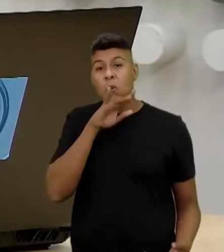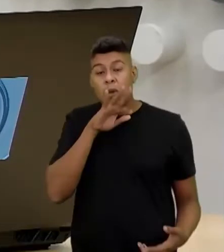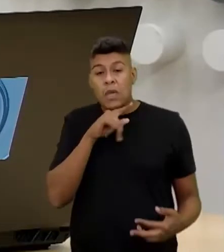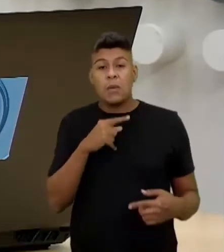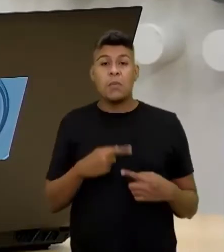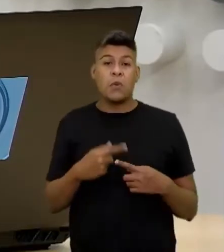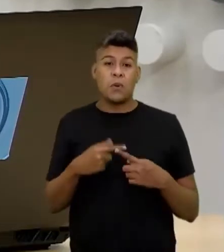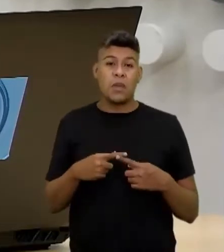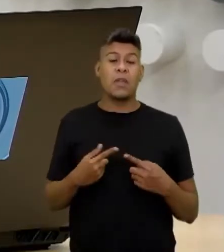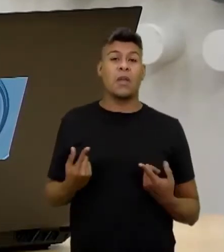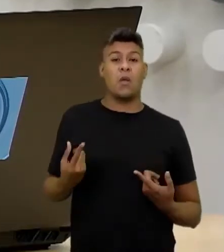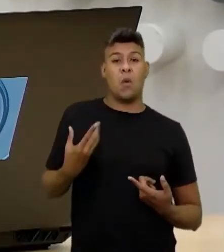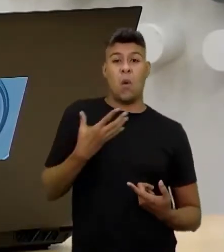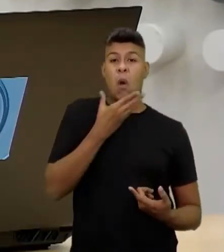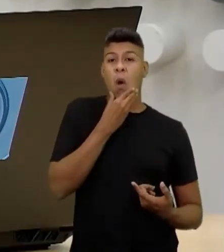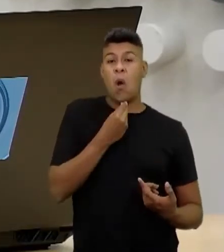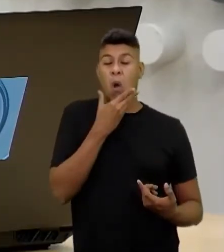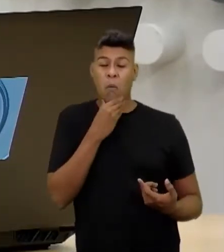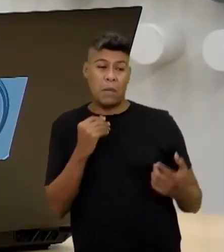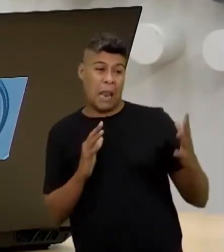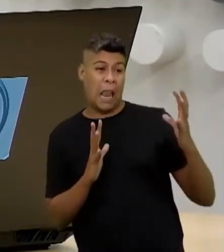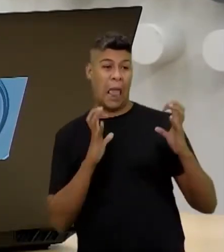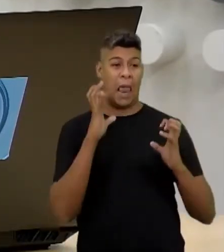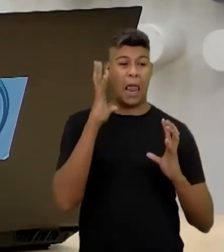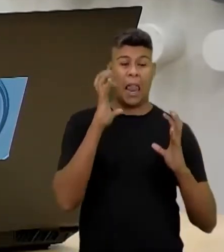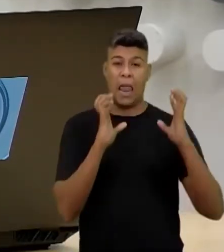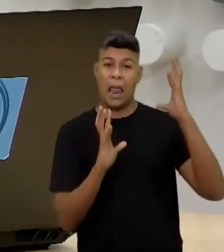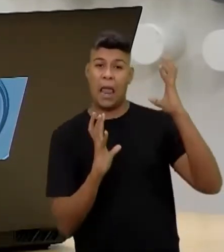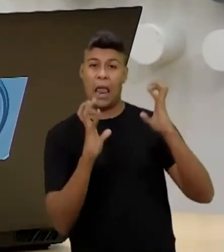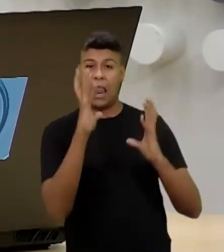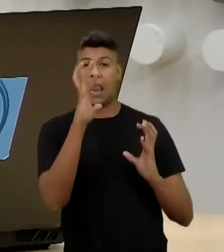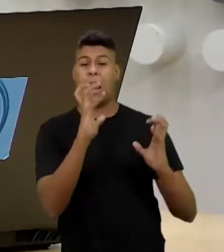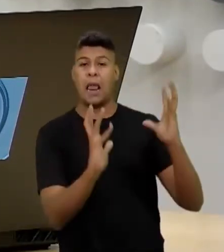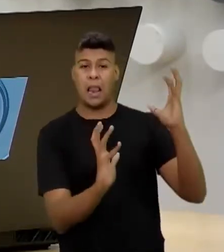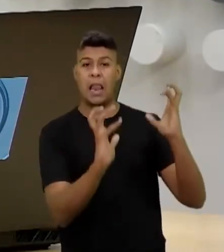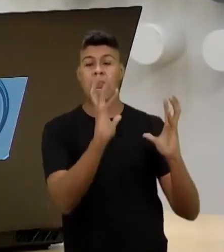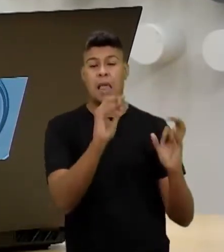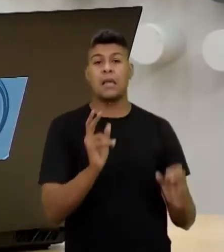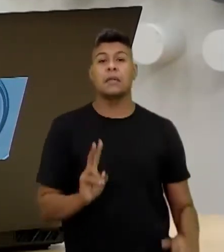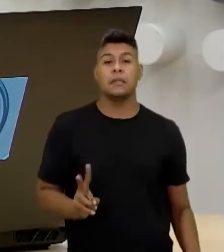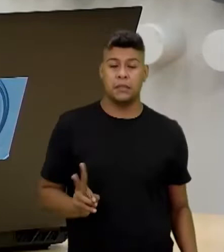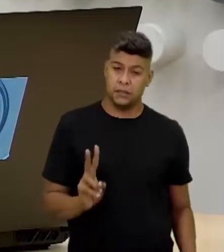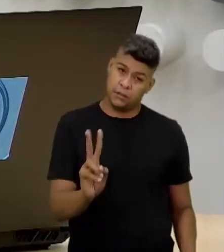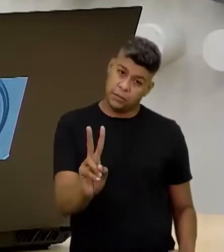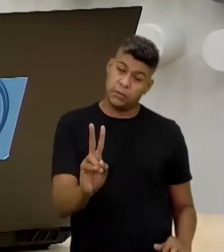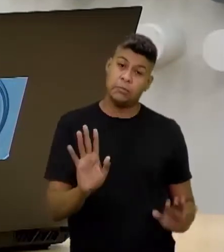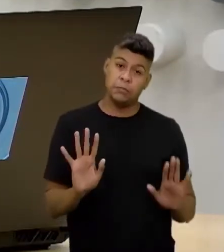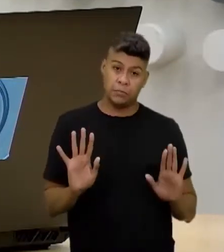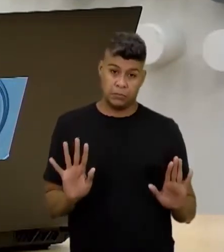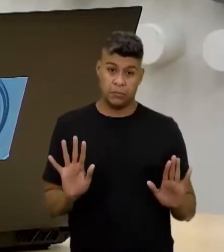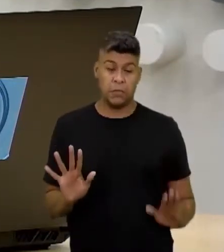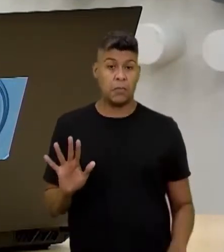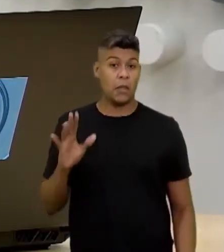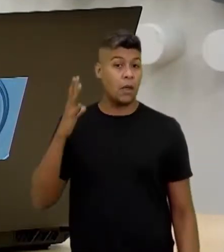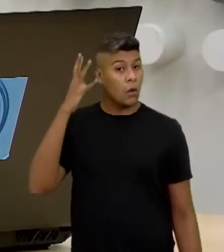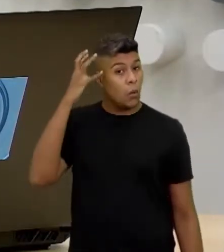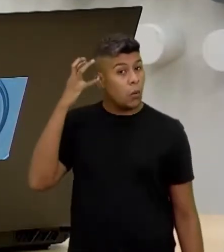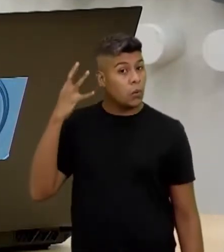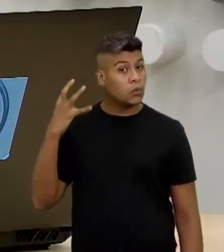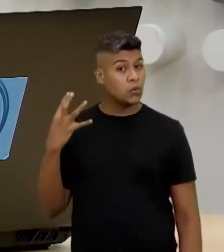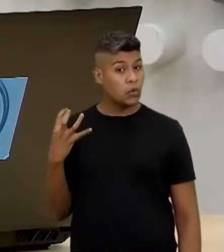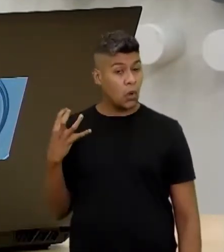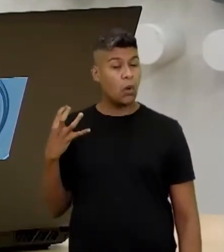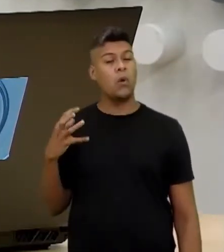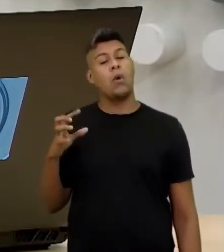homem era lobo do homem e vivemos num estado de guerra de todos contra todos para o urso